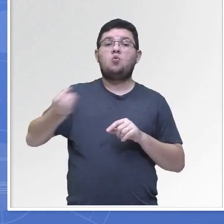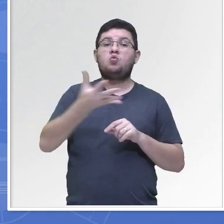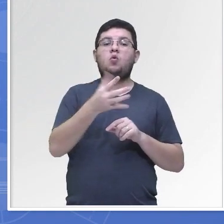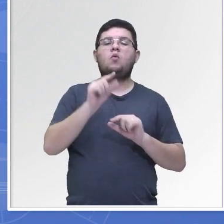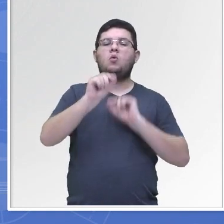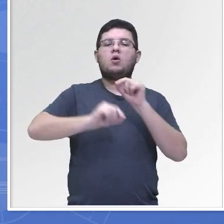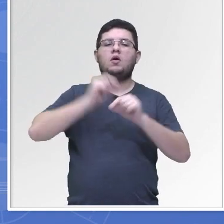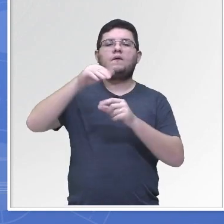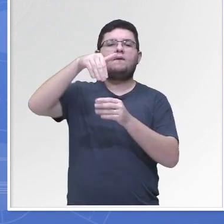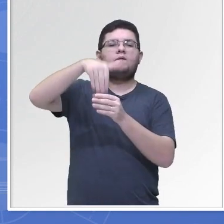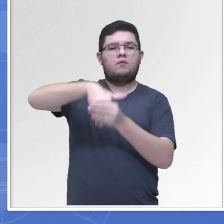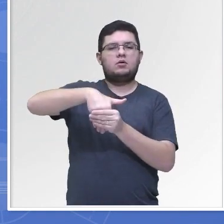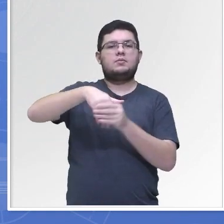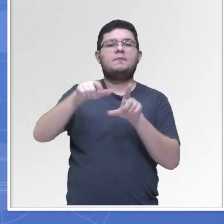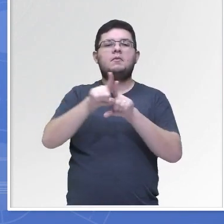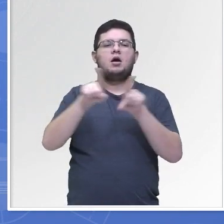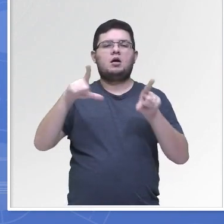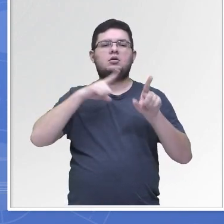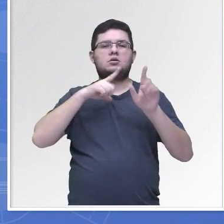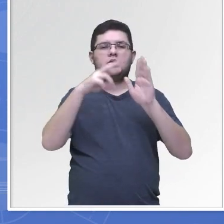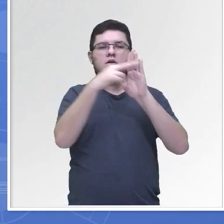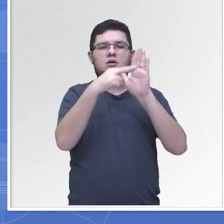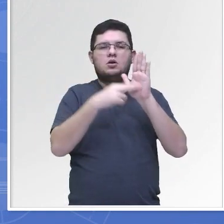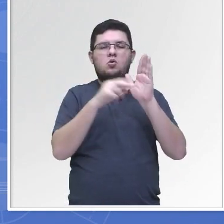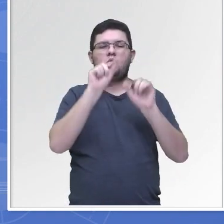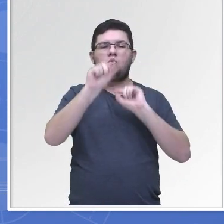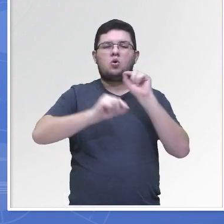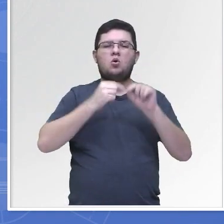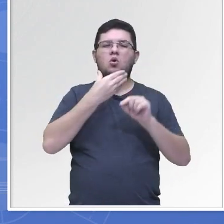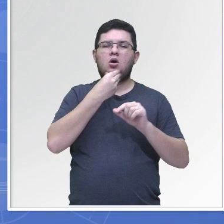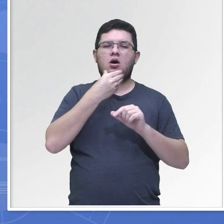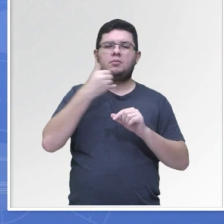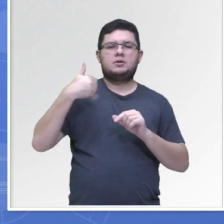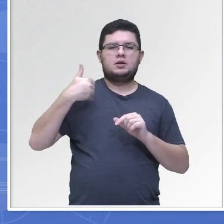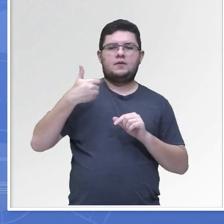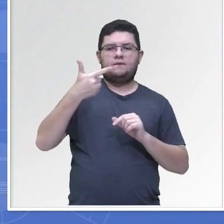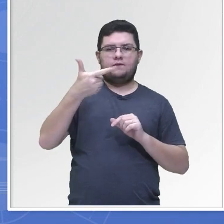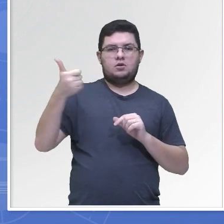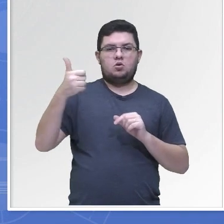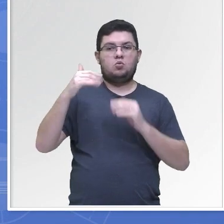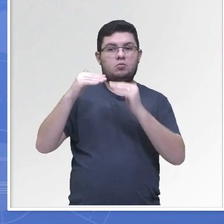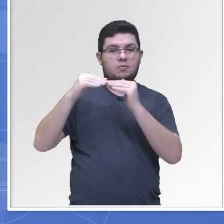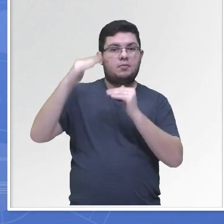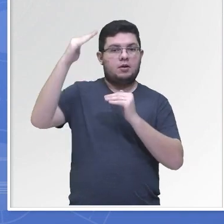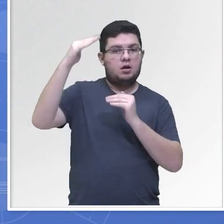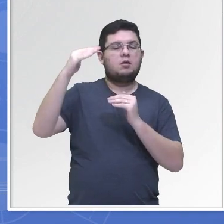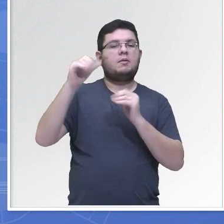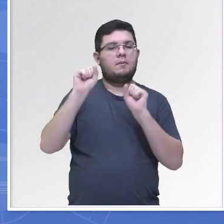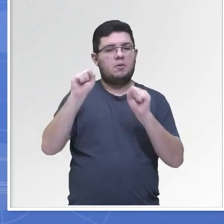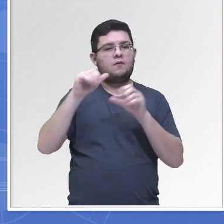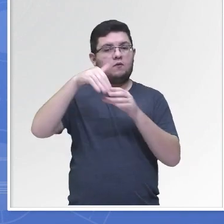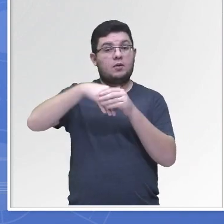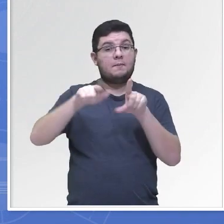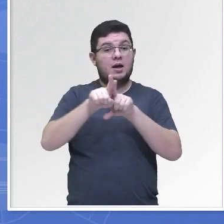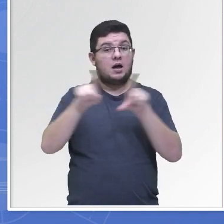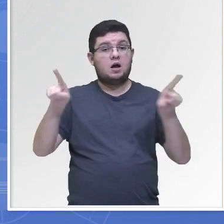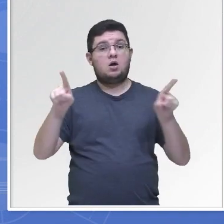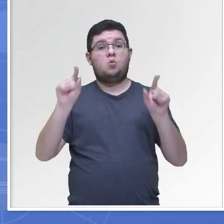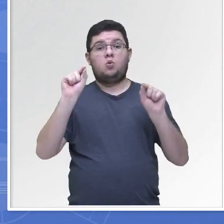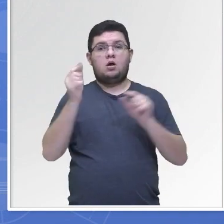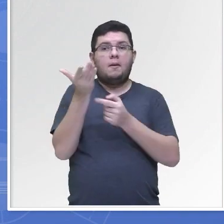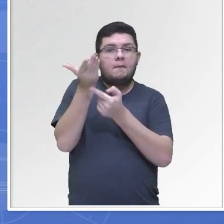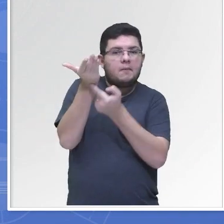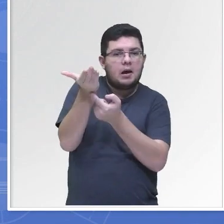Homens maiores de 21, que não fossem mendigos nem soldados rasos, e excluindo as mulheres, para presidente do Brasil. E